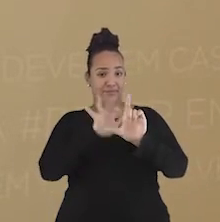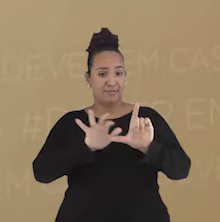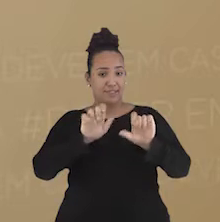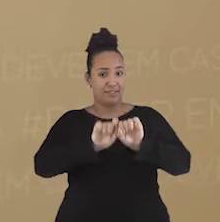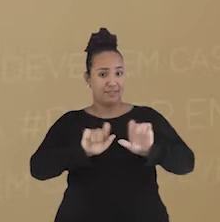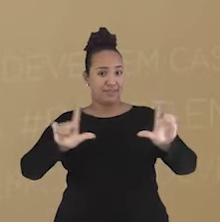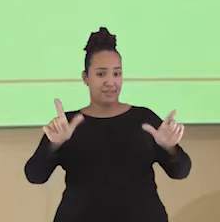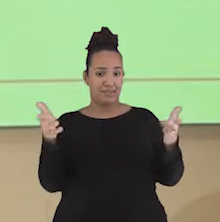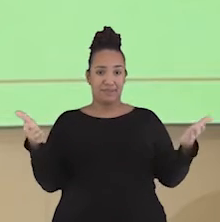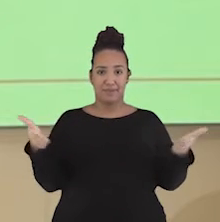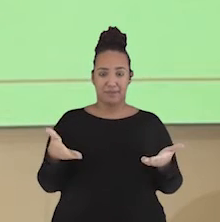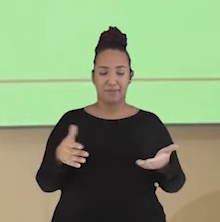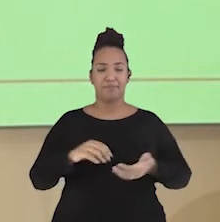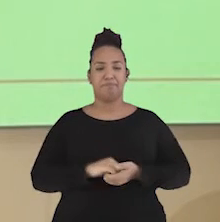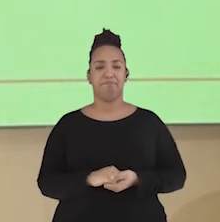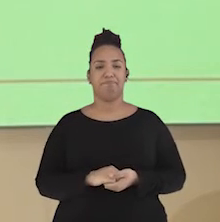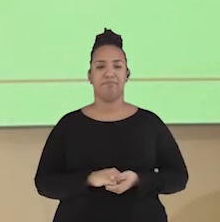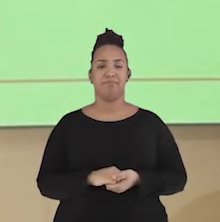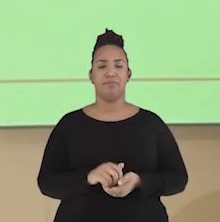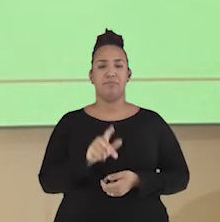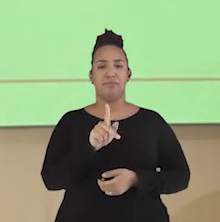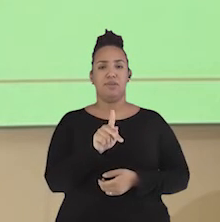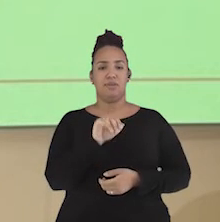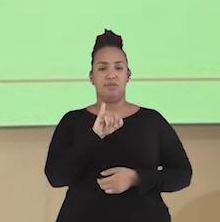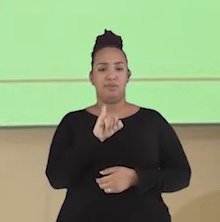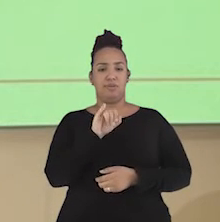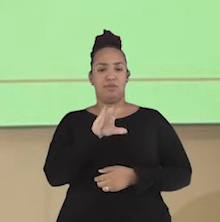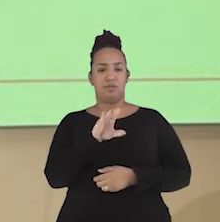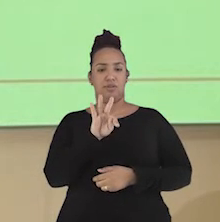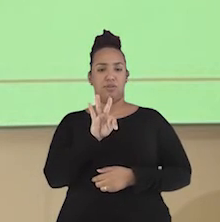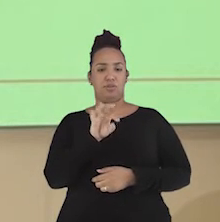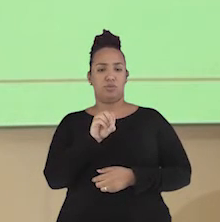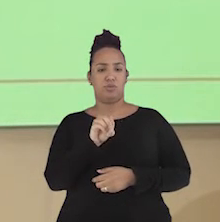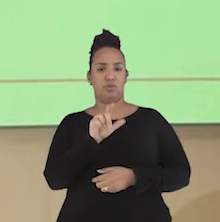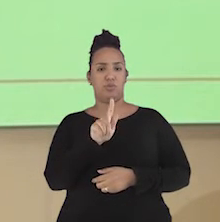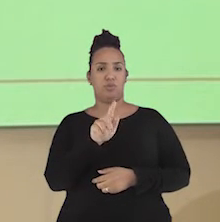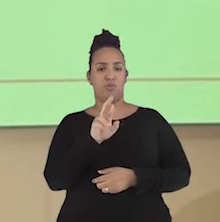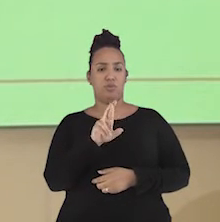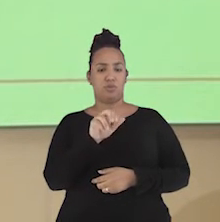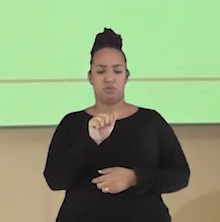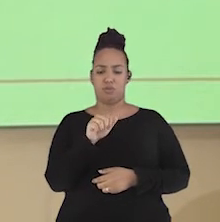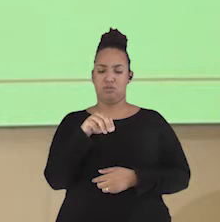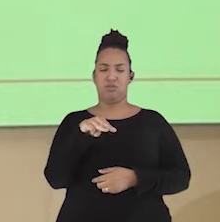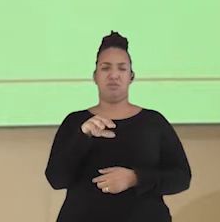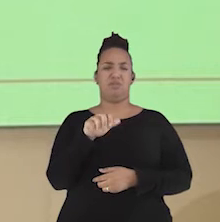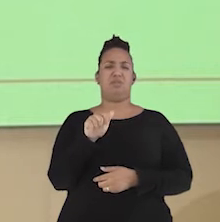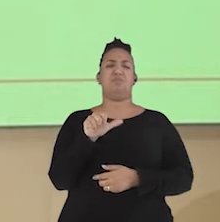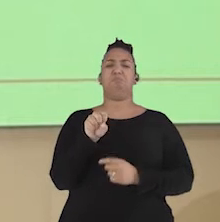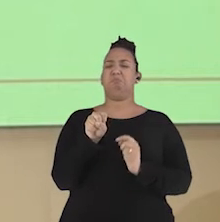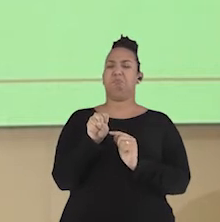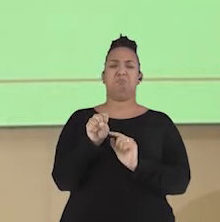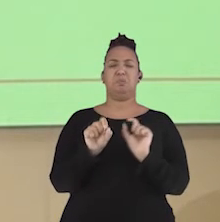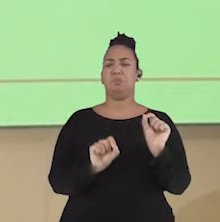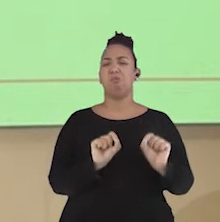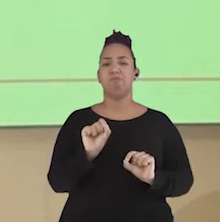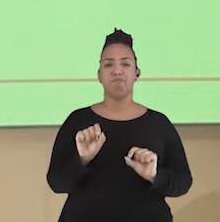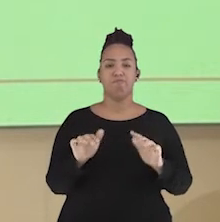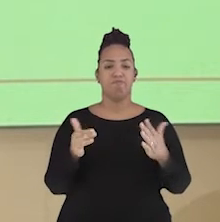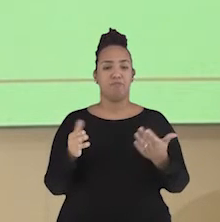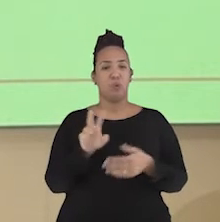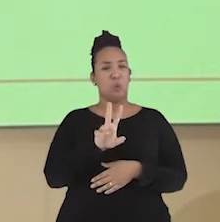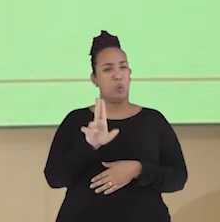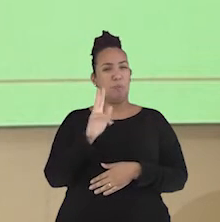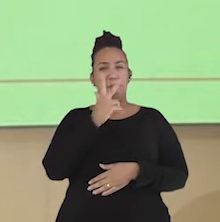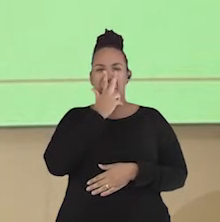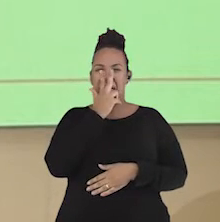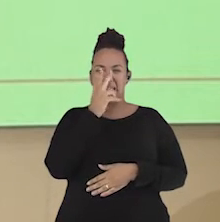sua tela. Pictogramas. O que vem na sua cabeça quando você ouve essa palavra? Pictograma. Esse nome parece ser